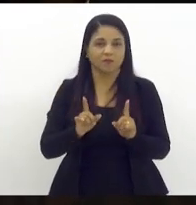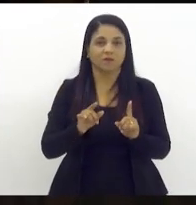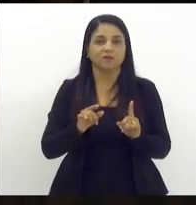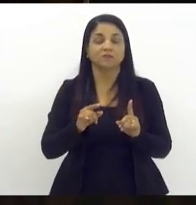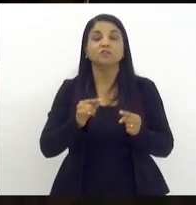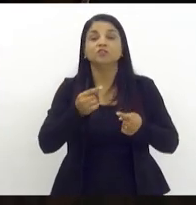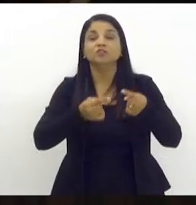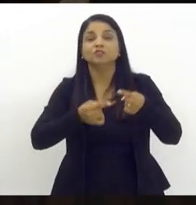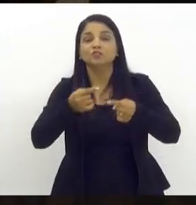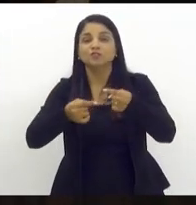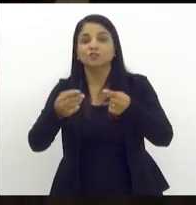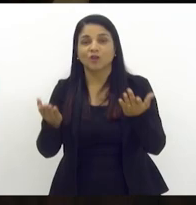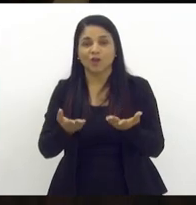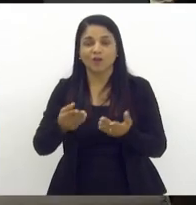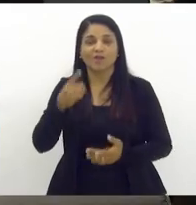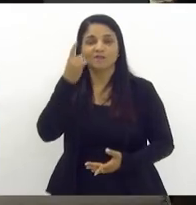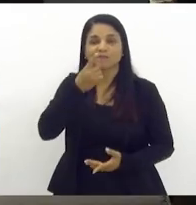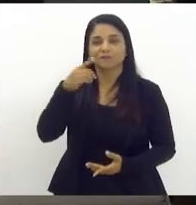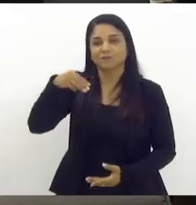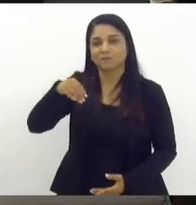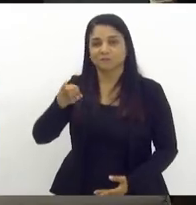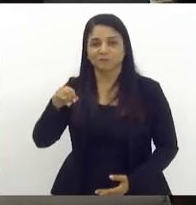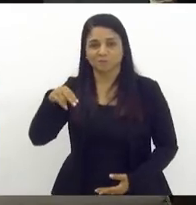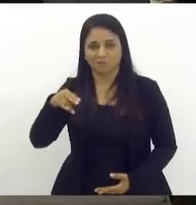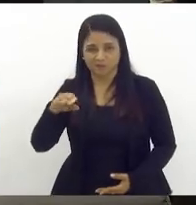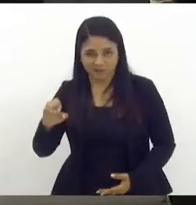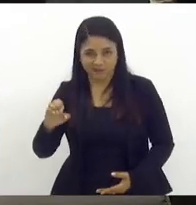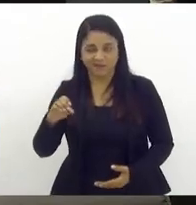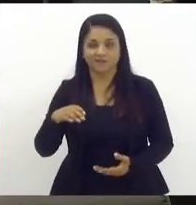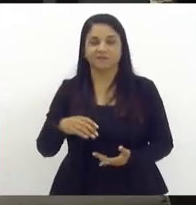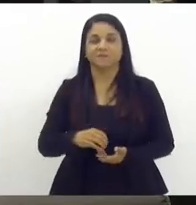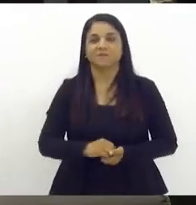Para discutir, deputado Carlos Mink.